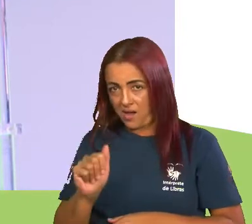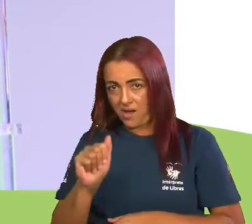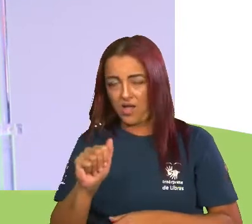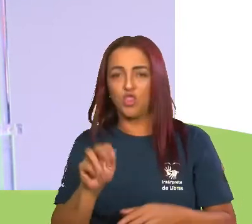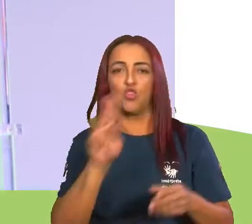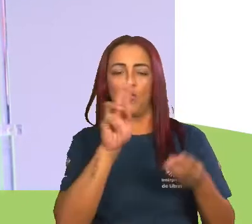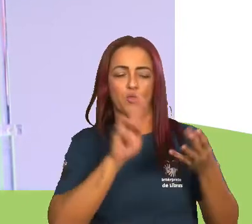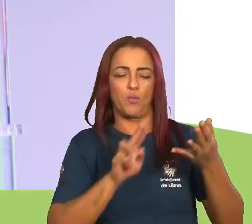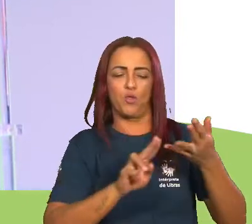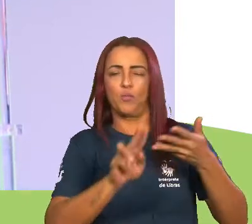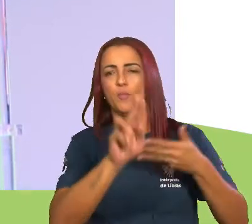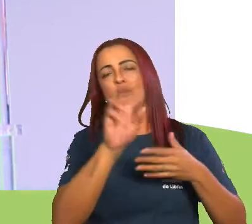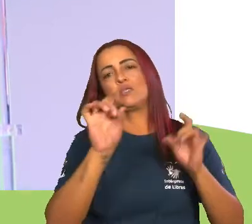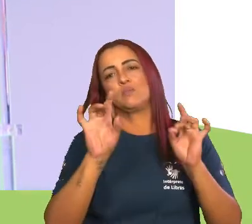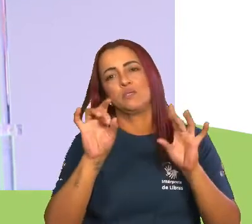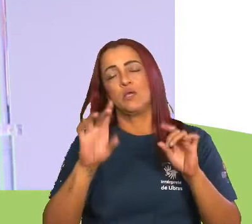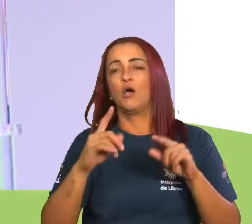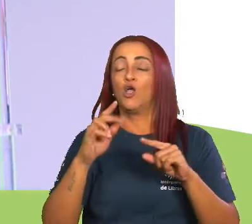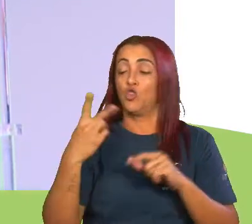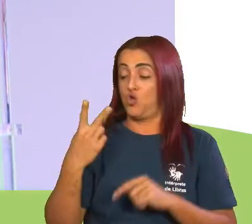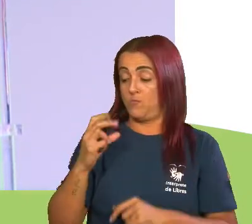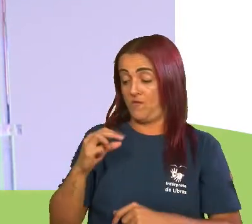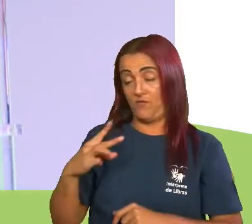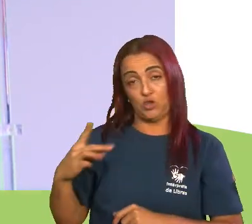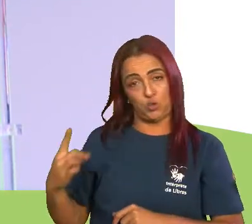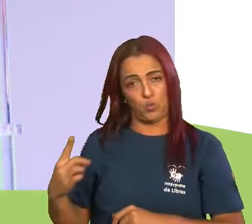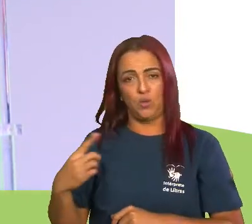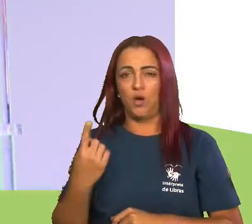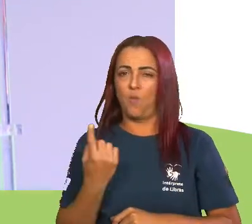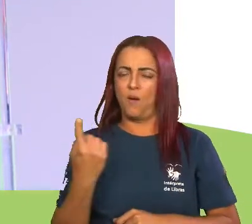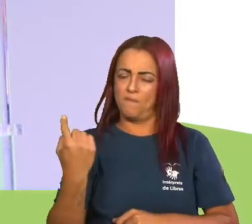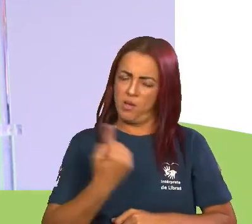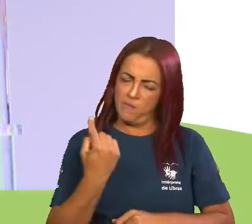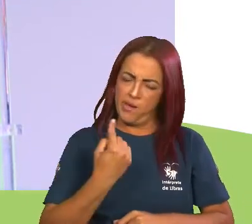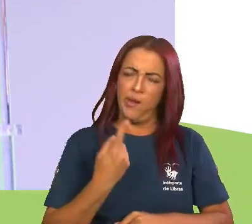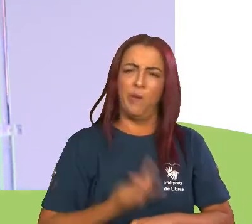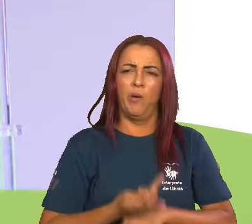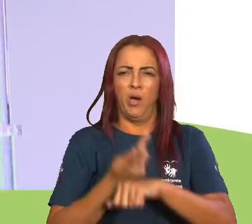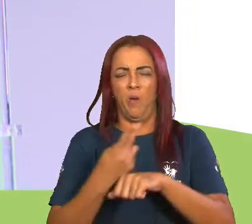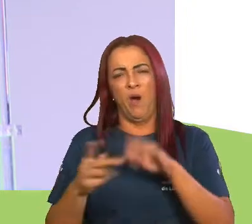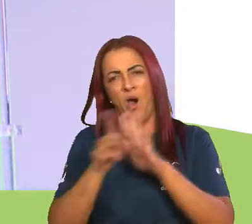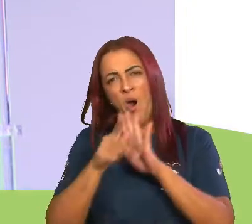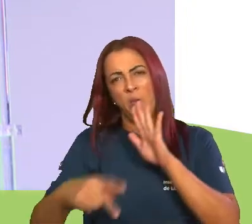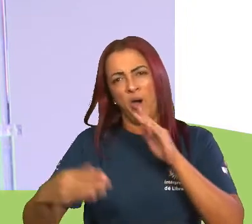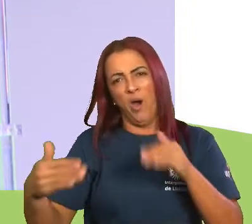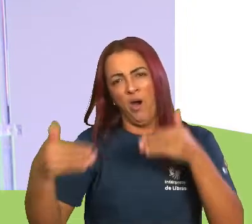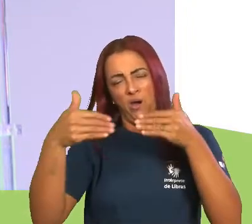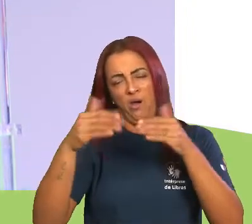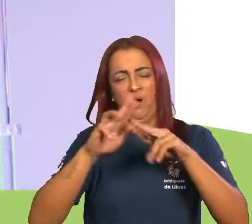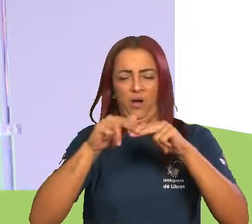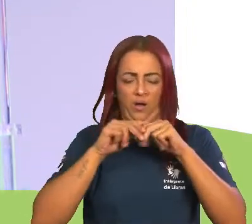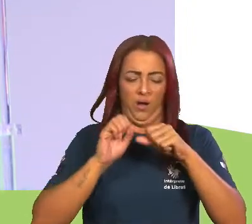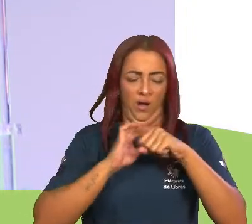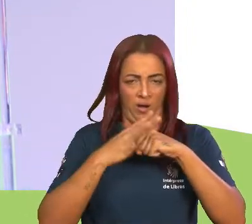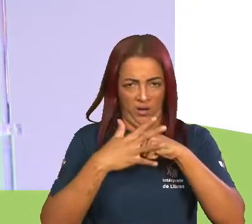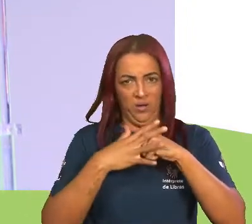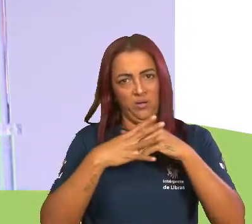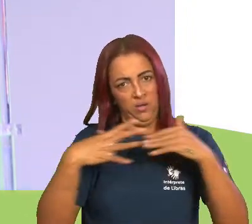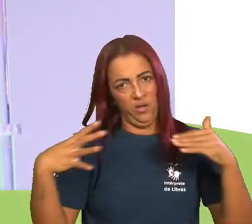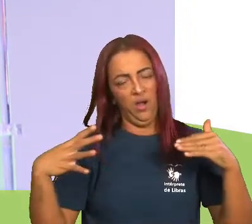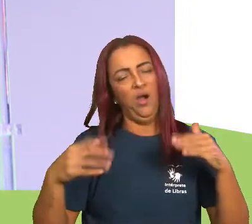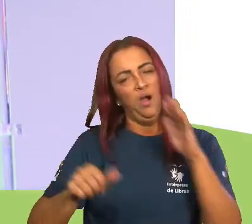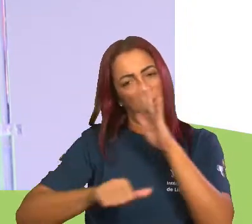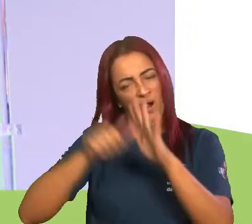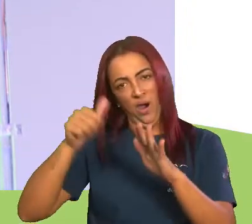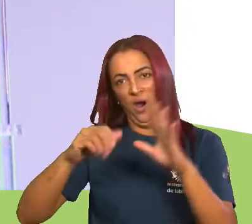especiais. 2021, assim como no ano passado, nosso primeiro prêmio tem uma relação direta com a pandemia. A primeira premiação